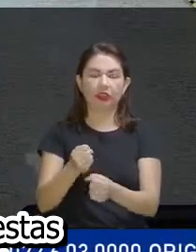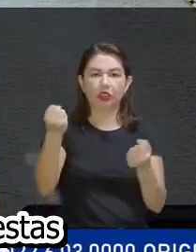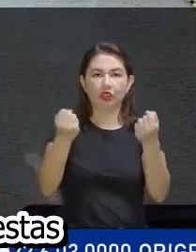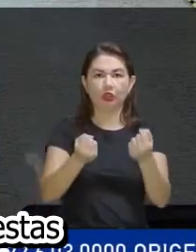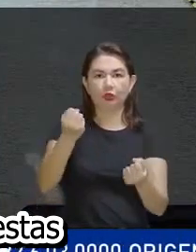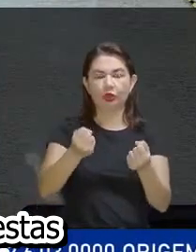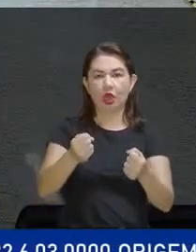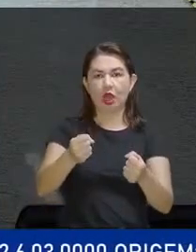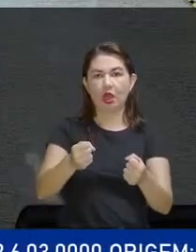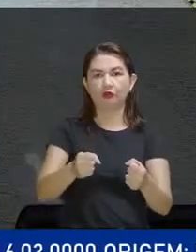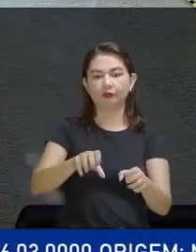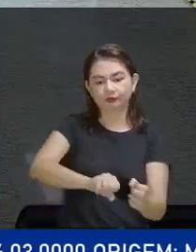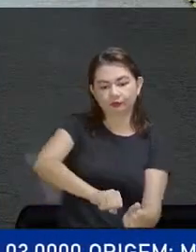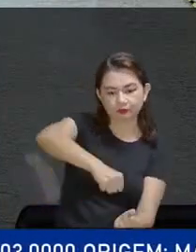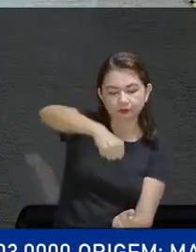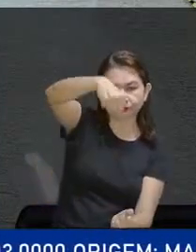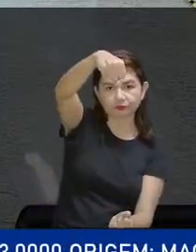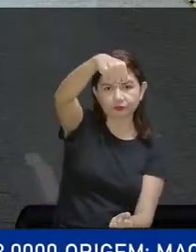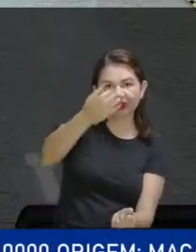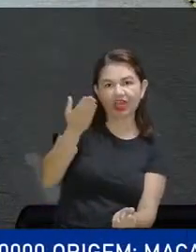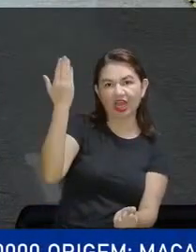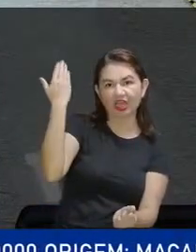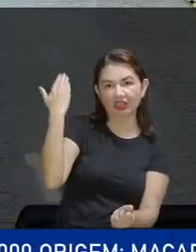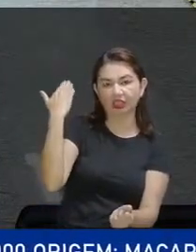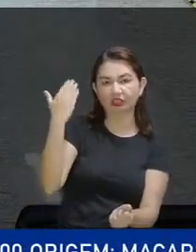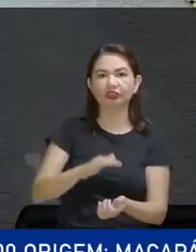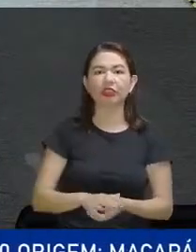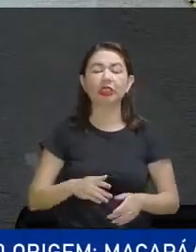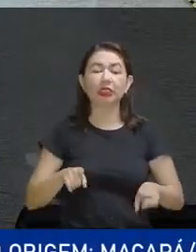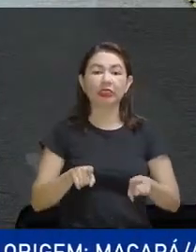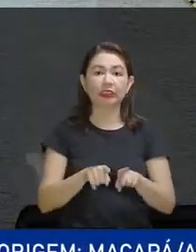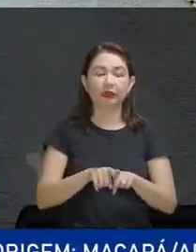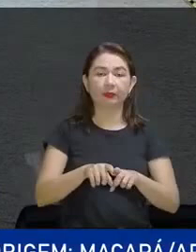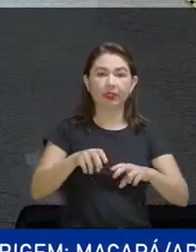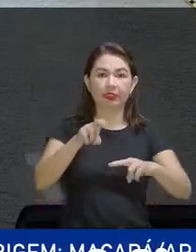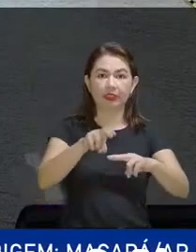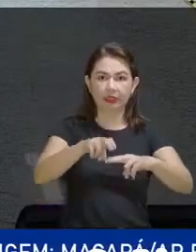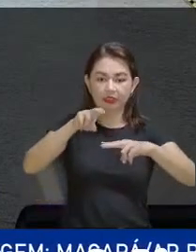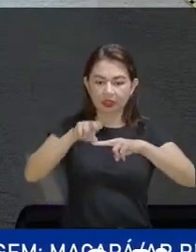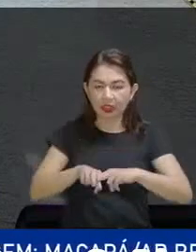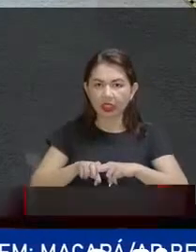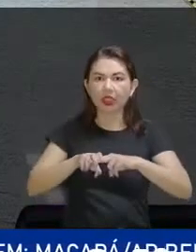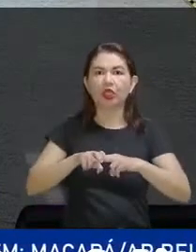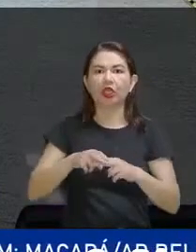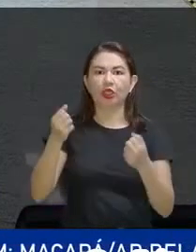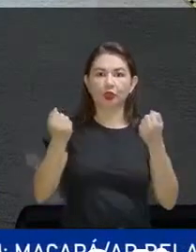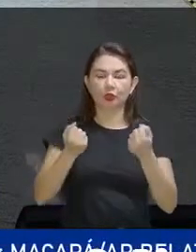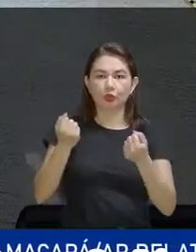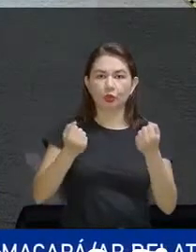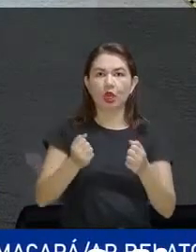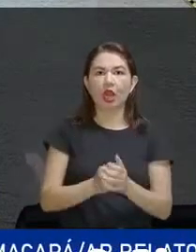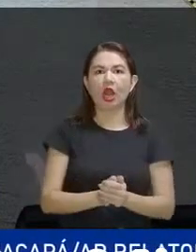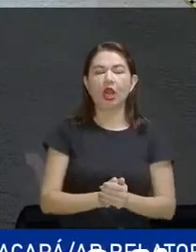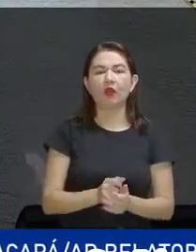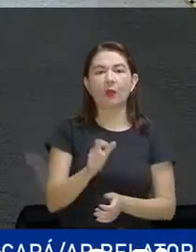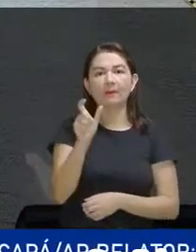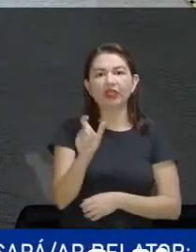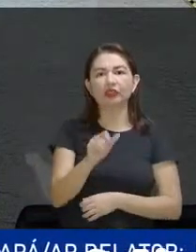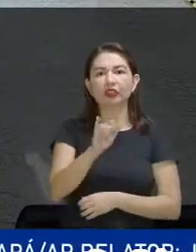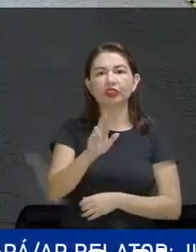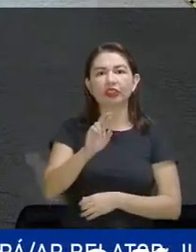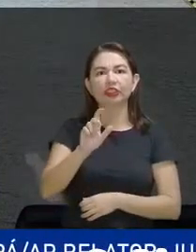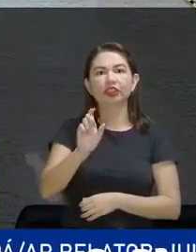no porta-malas, que também identificou como passageiro o senhor Irlon Sarmento de Moraes,